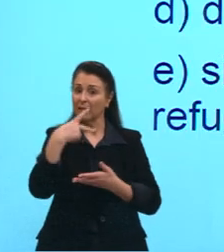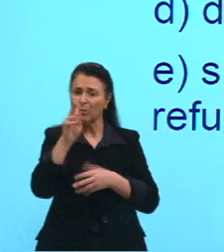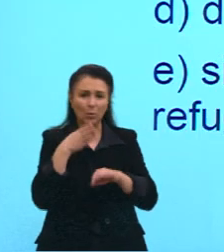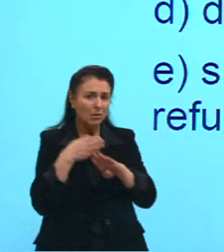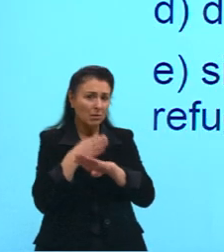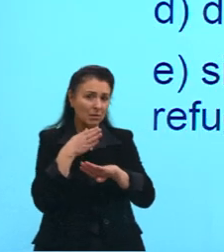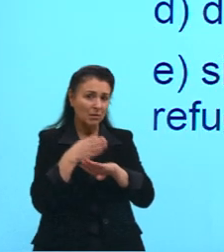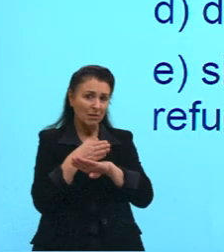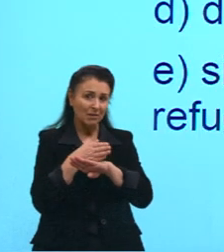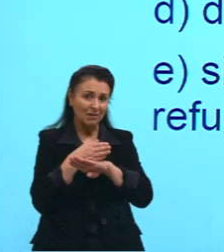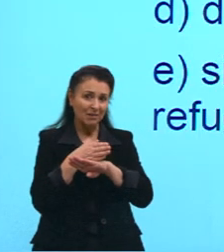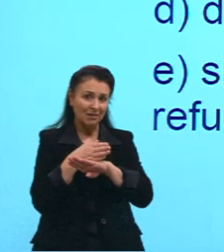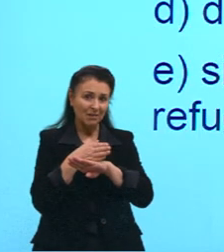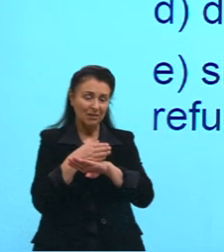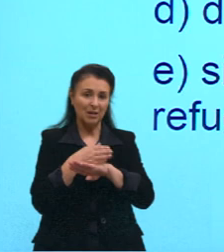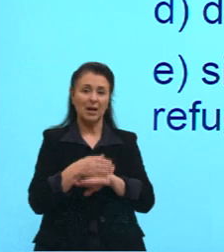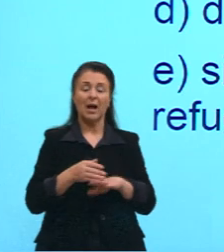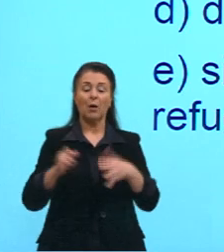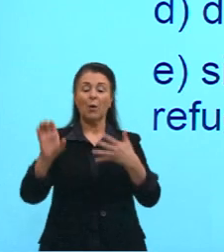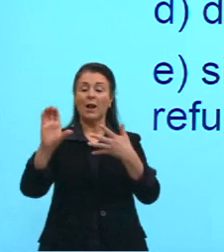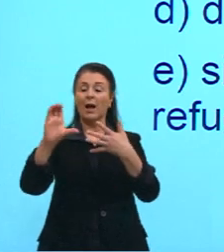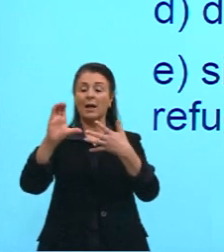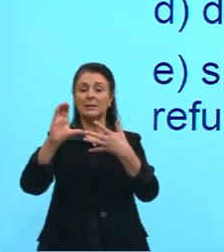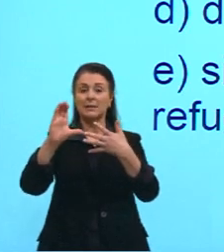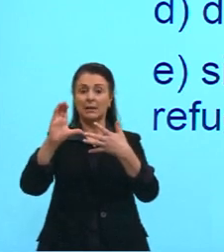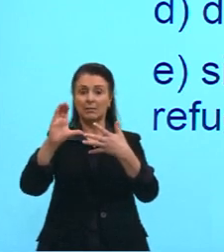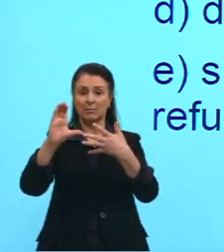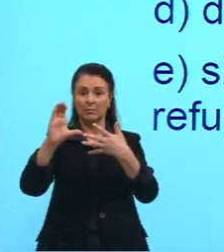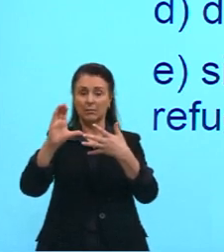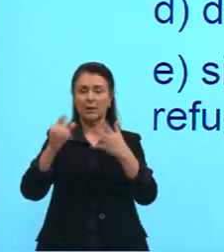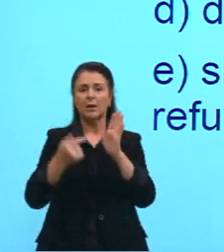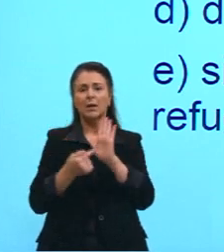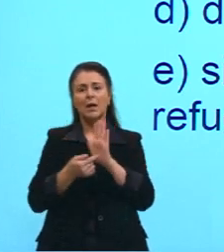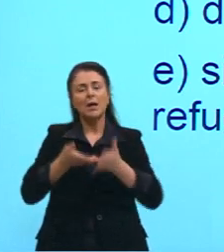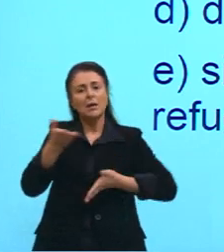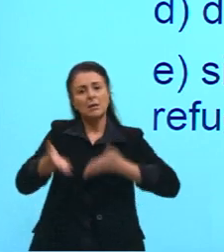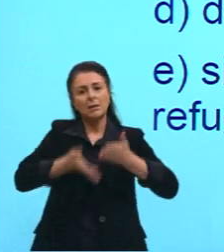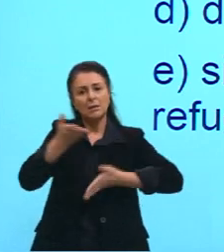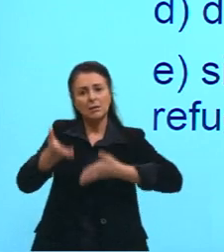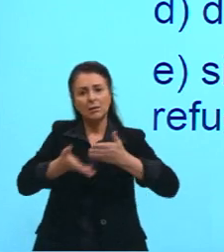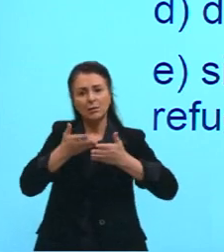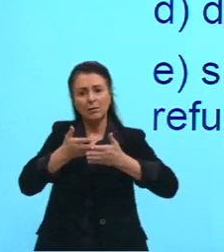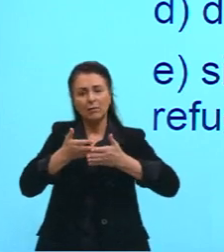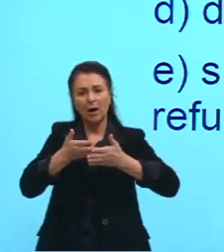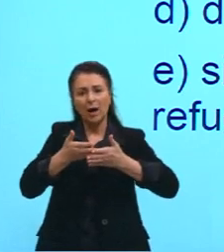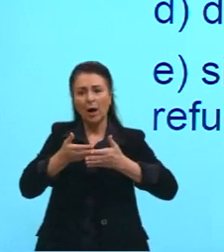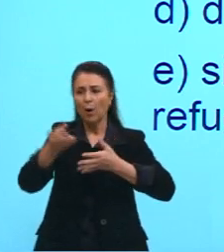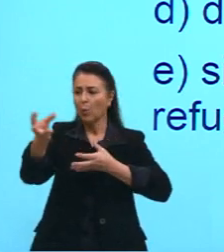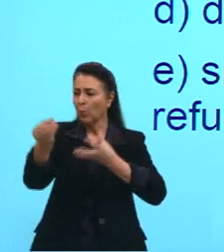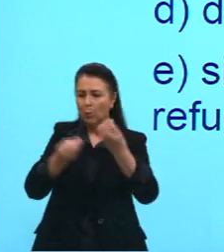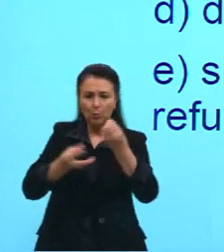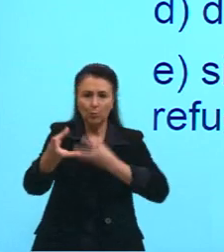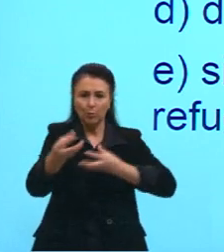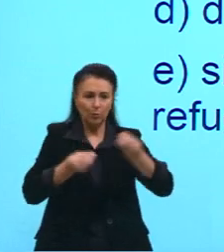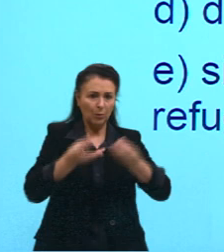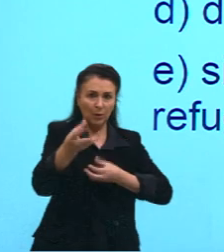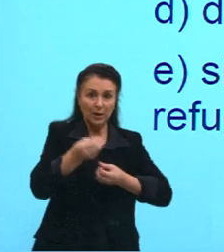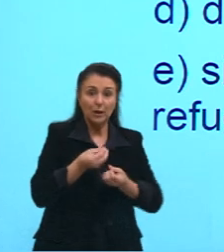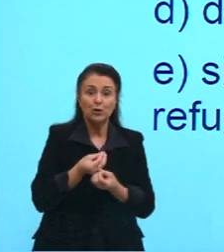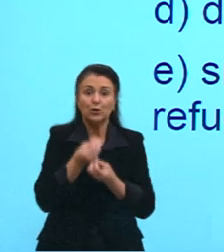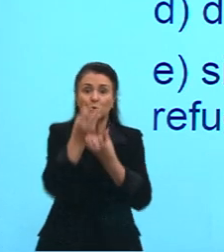eleitor as letras e incentivar a campanha de doações para os refugiados